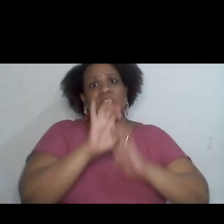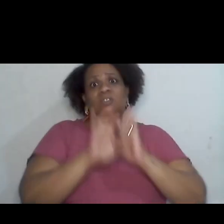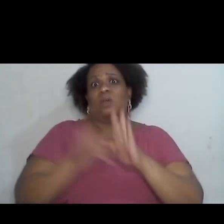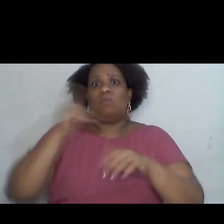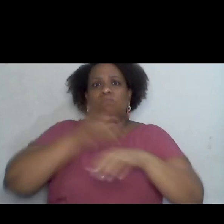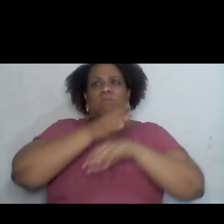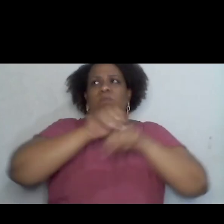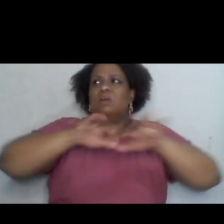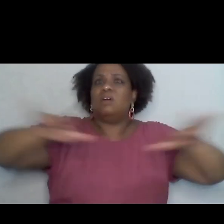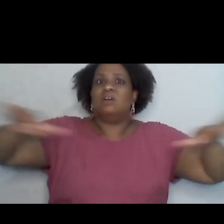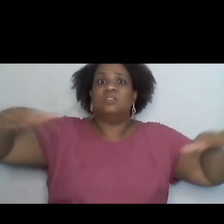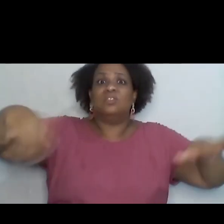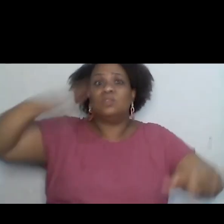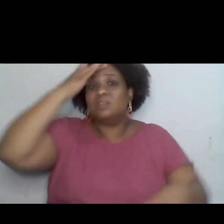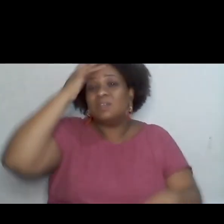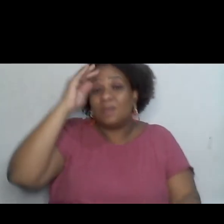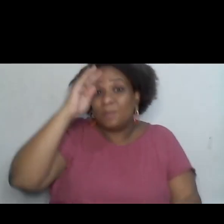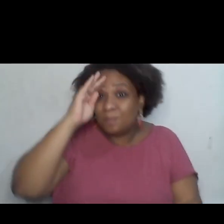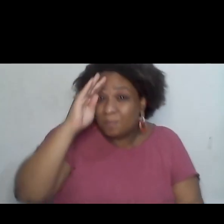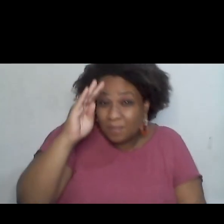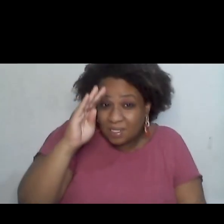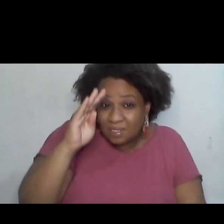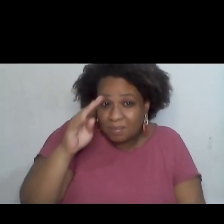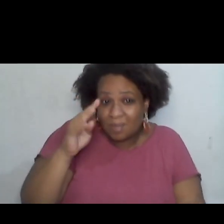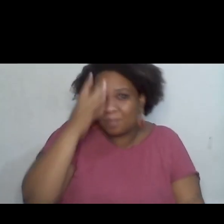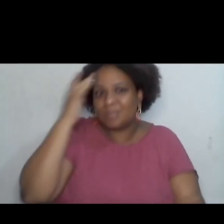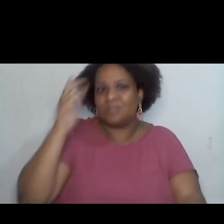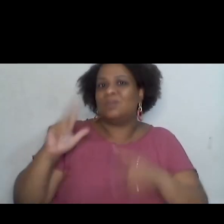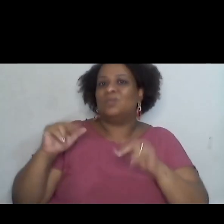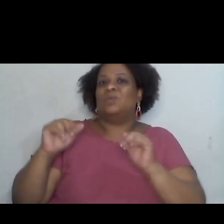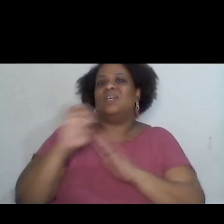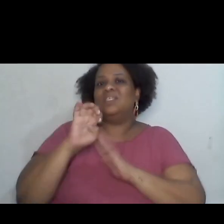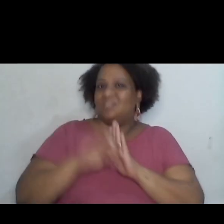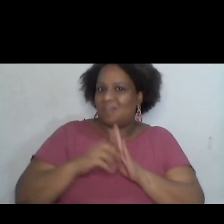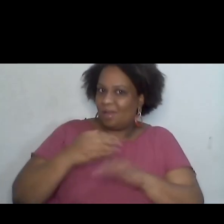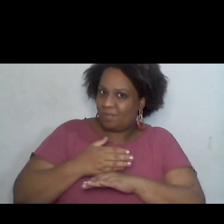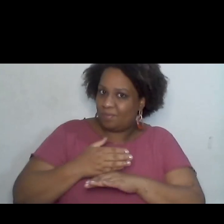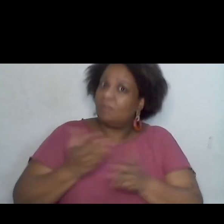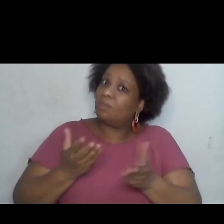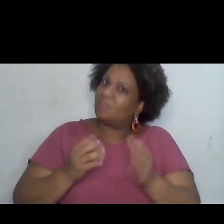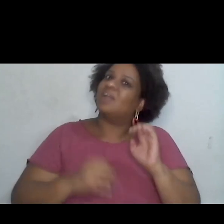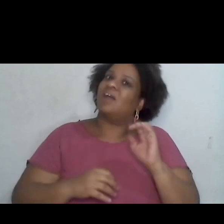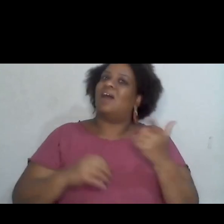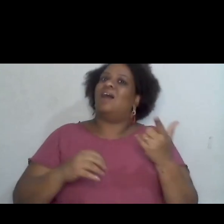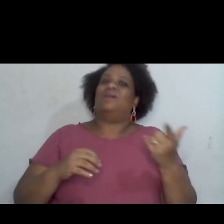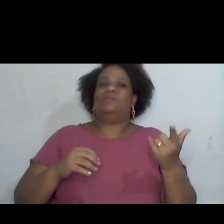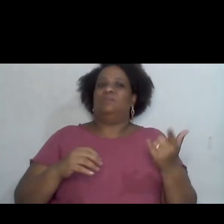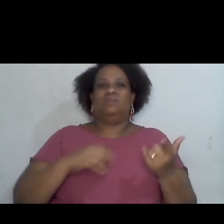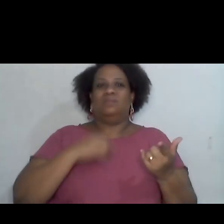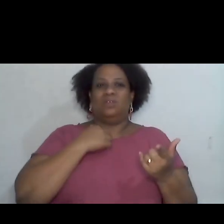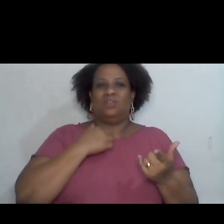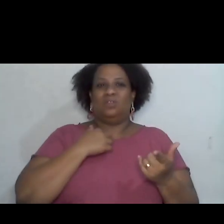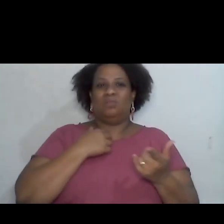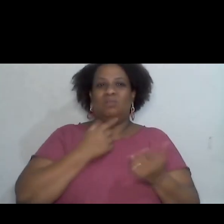mais pessoas, especialmente as que não têm tradição de participar de edital. Agora, claro, não podemos também ficar aqui vendendo